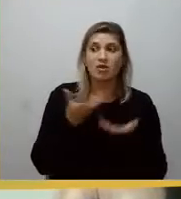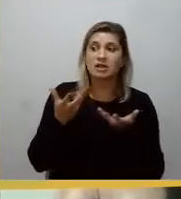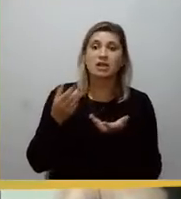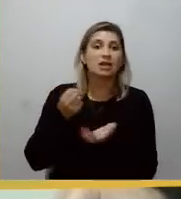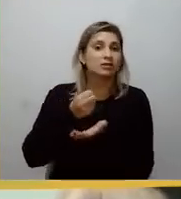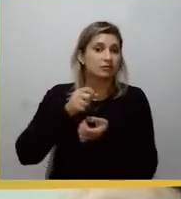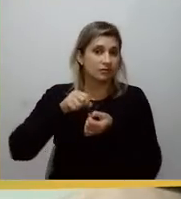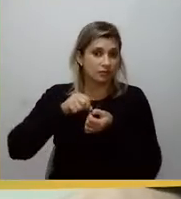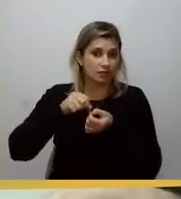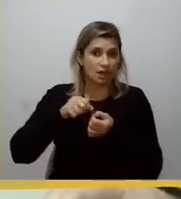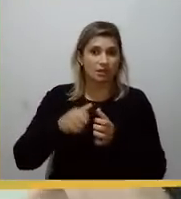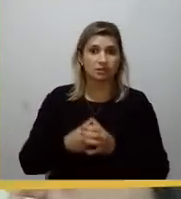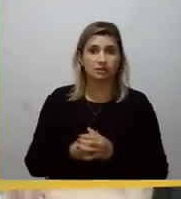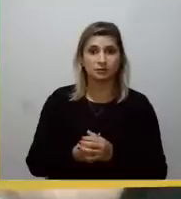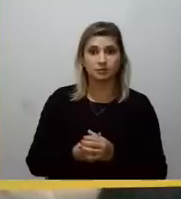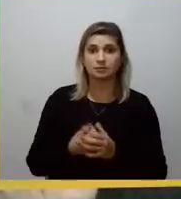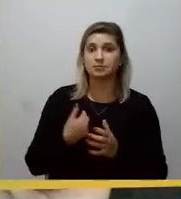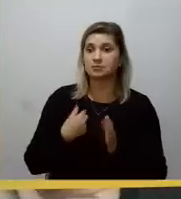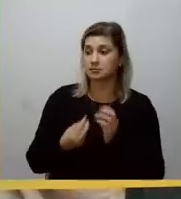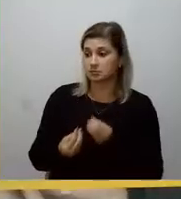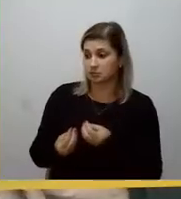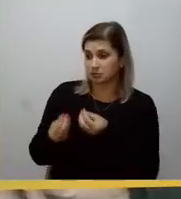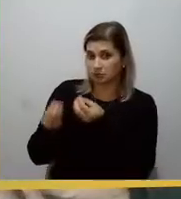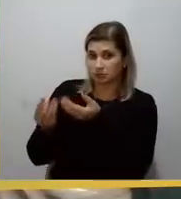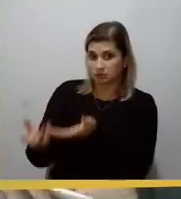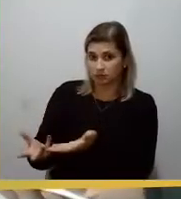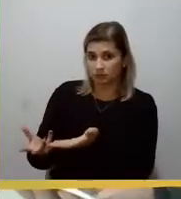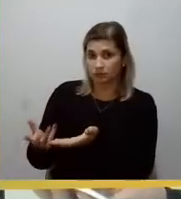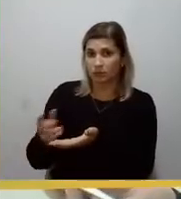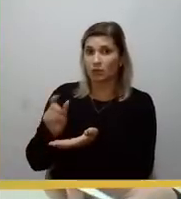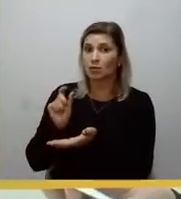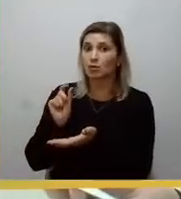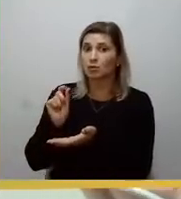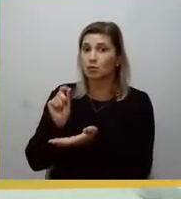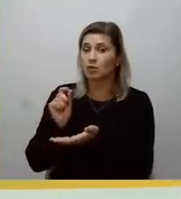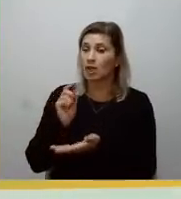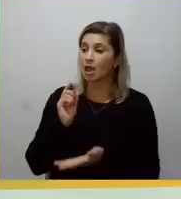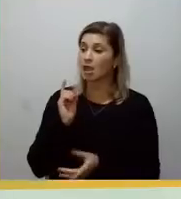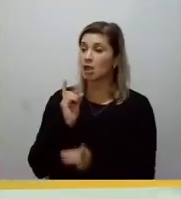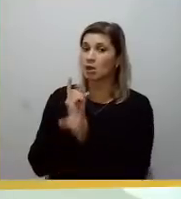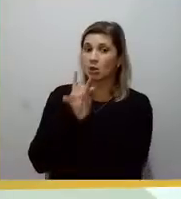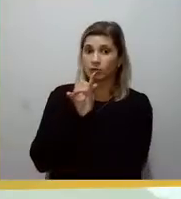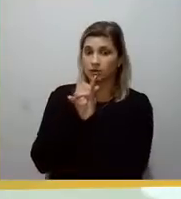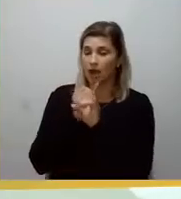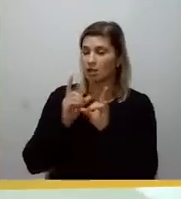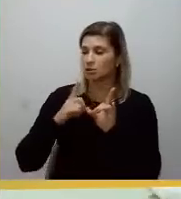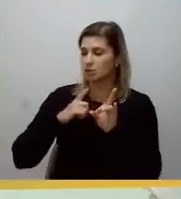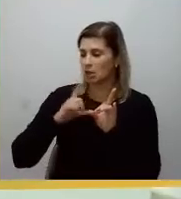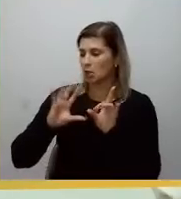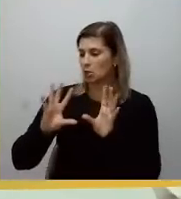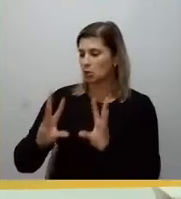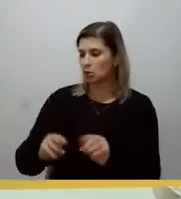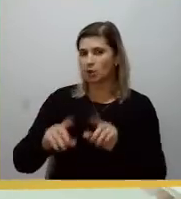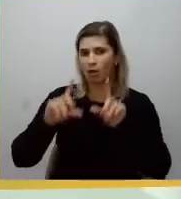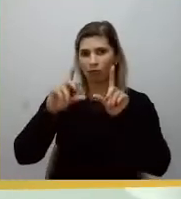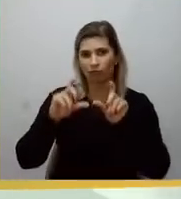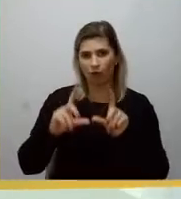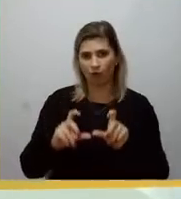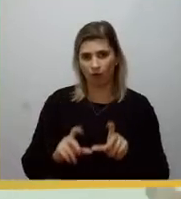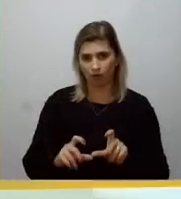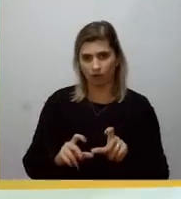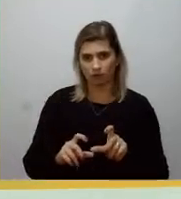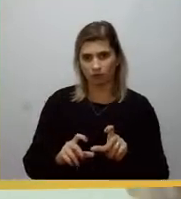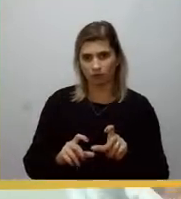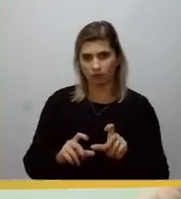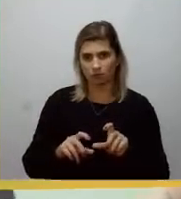tomar a liberdade de passar ao senhor e a todos os membros o que foi encontrado na época, com todas as fotos, a operação do sistema. Eu posso pedir para alguém